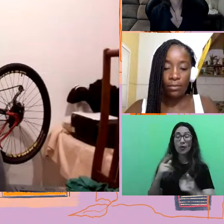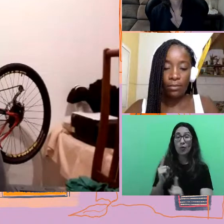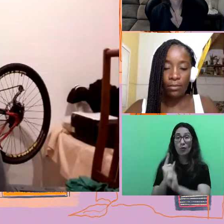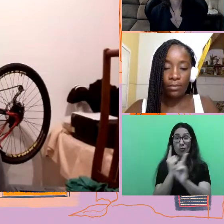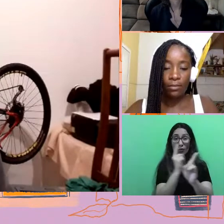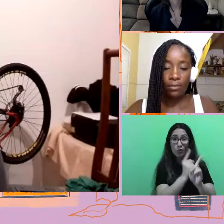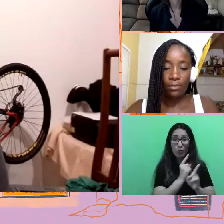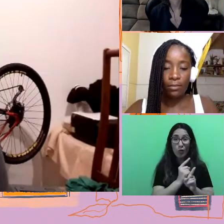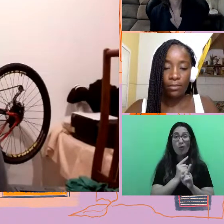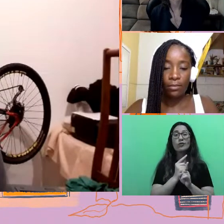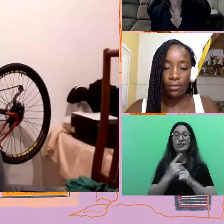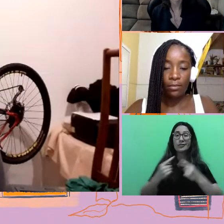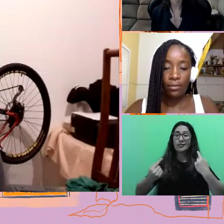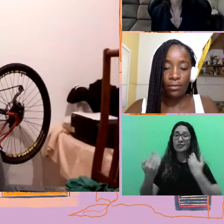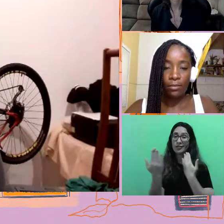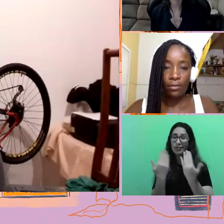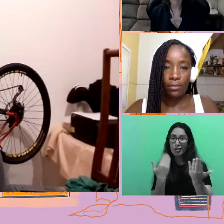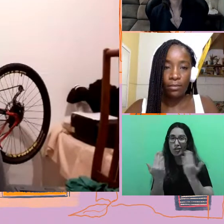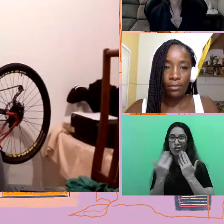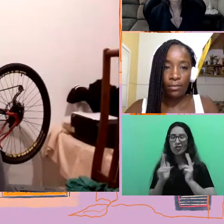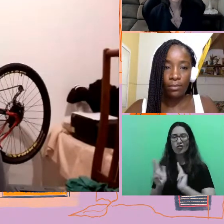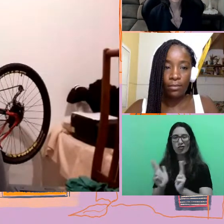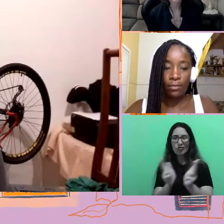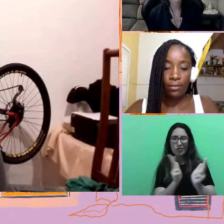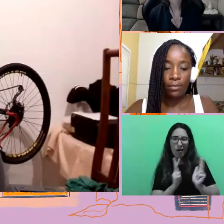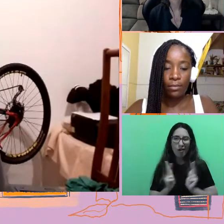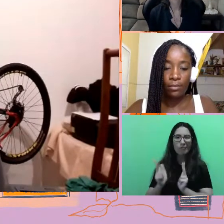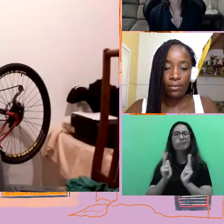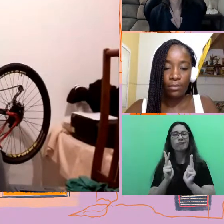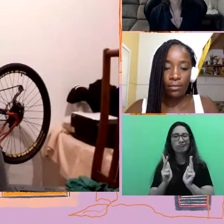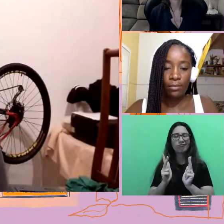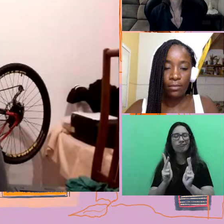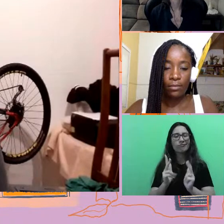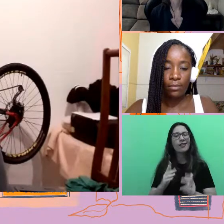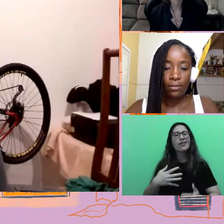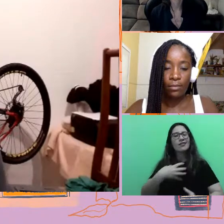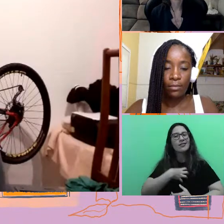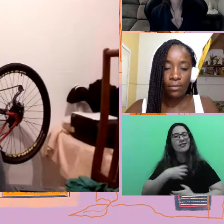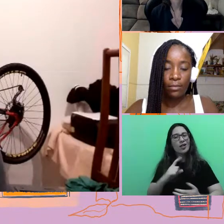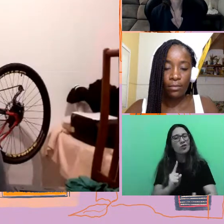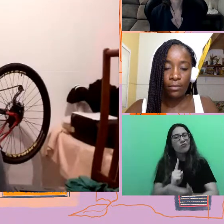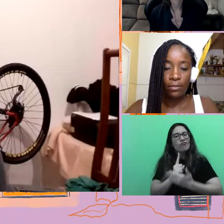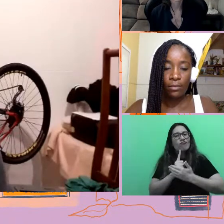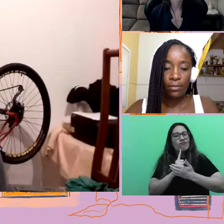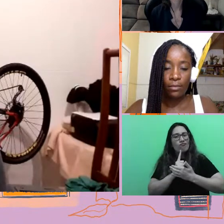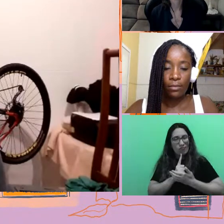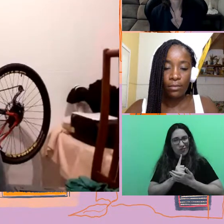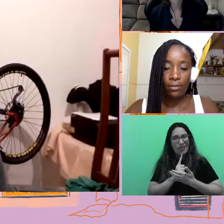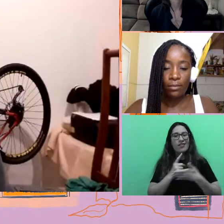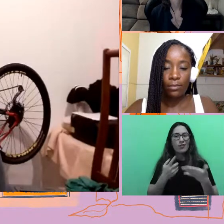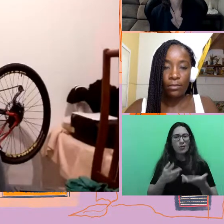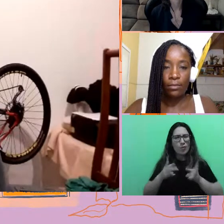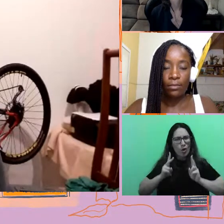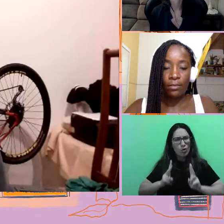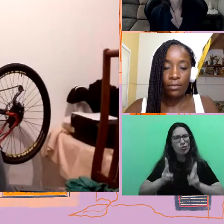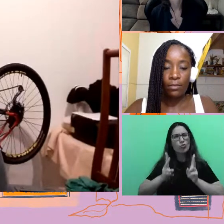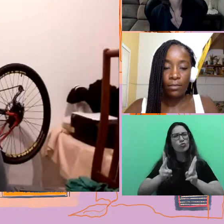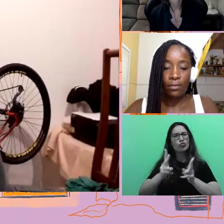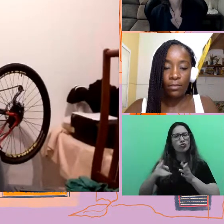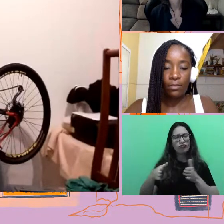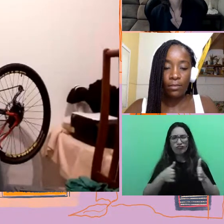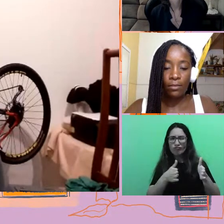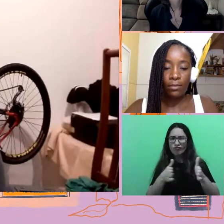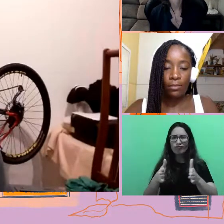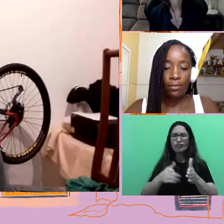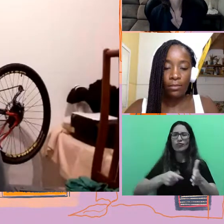tipo de diálogo, acaba encontrando, né, um amparo, né, para poder continuar a sua caminhada, continuar a